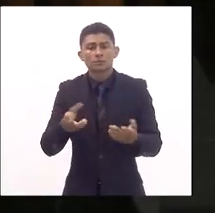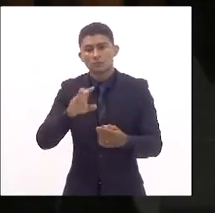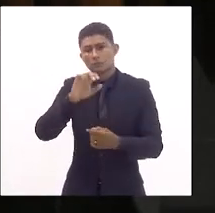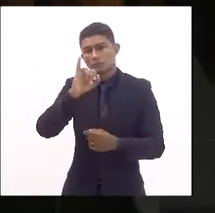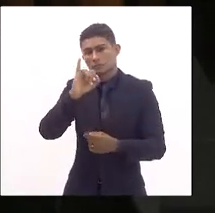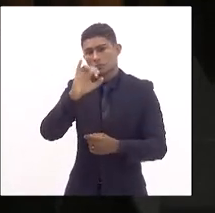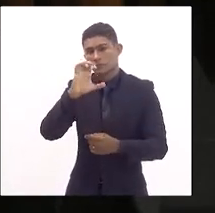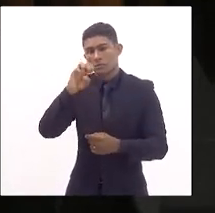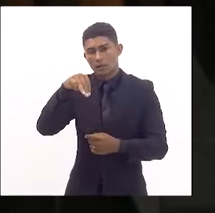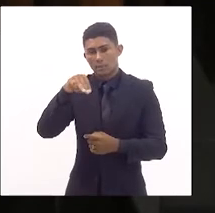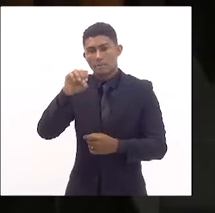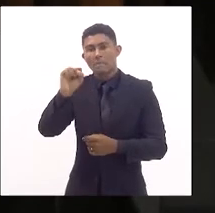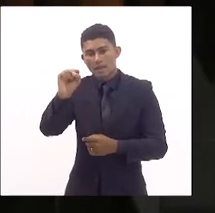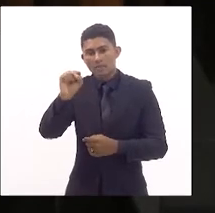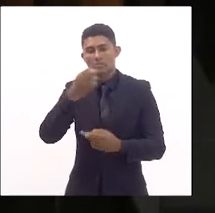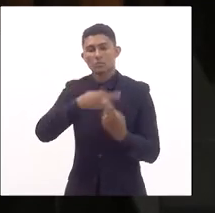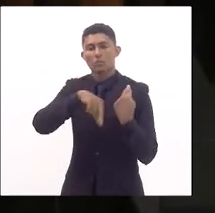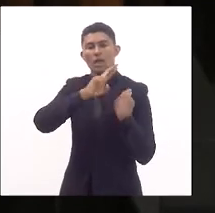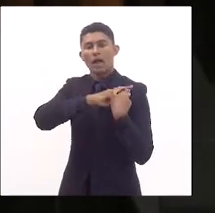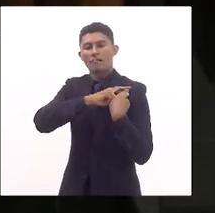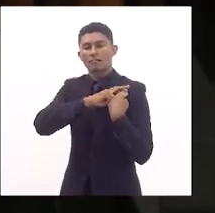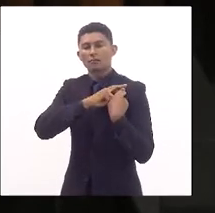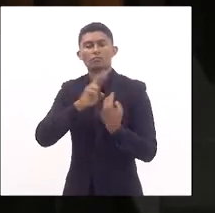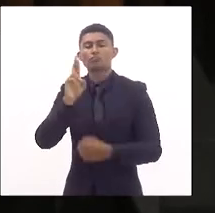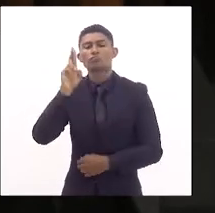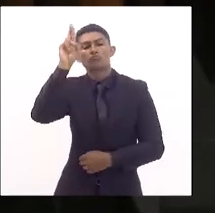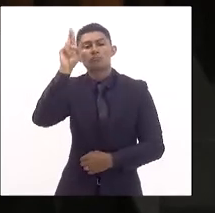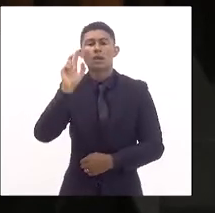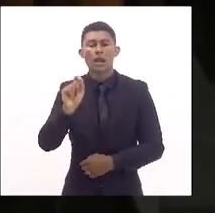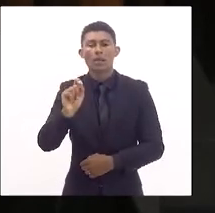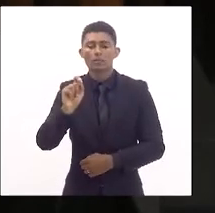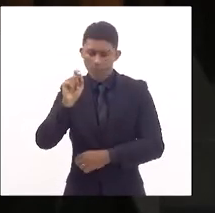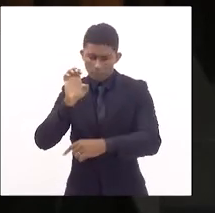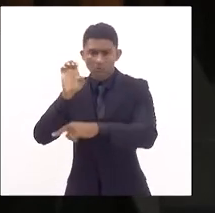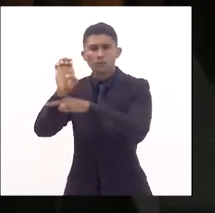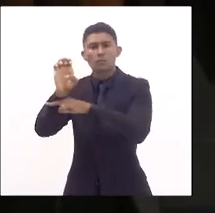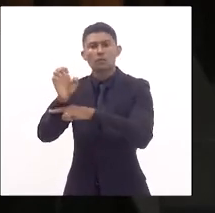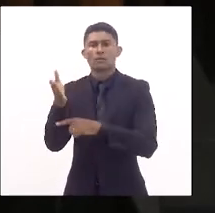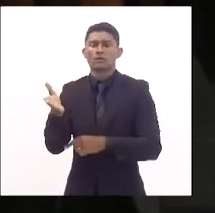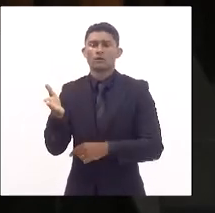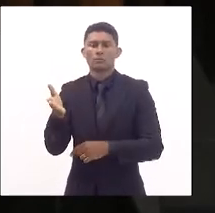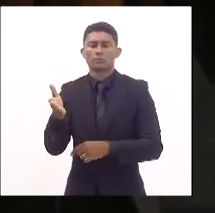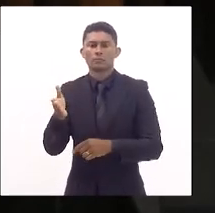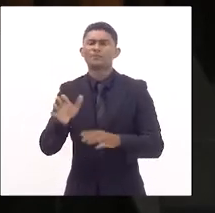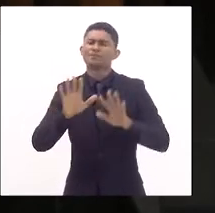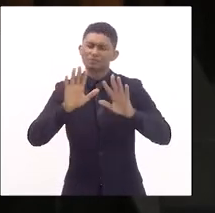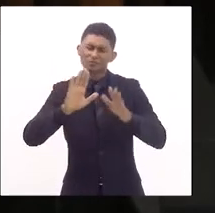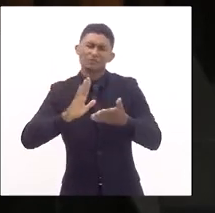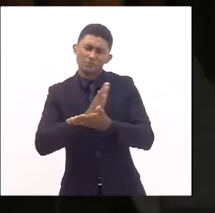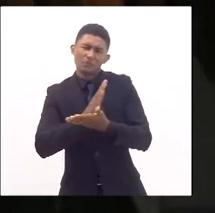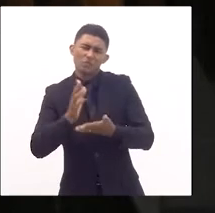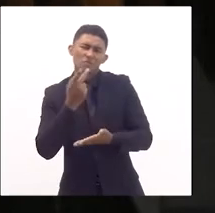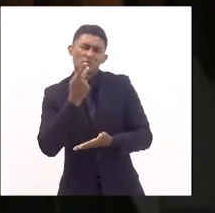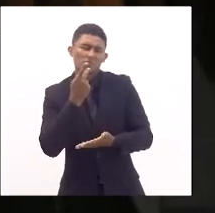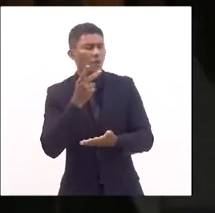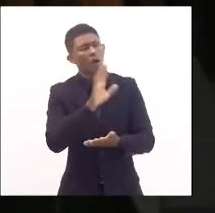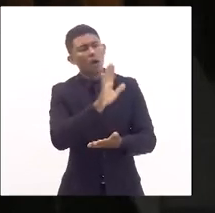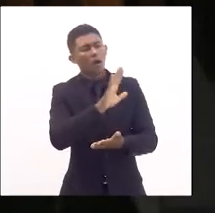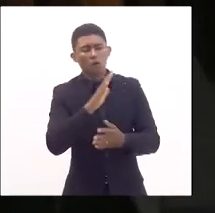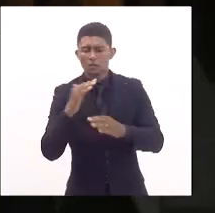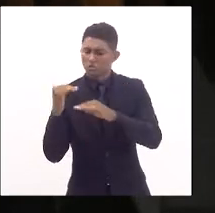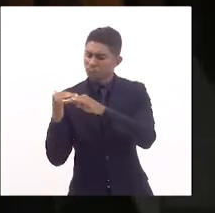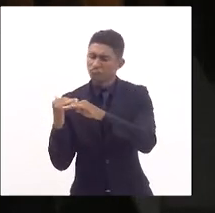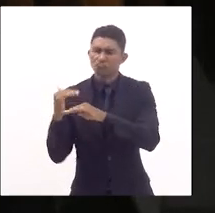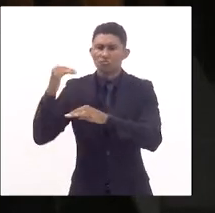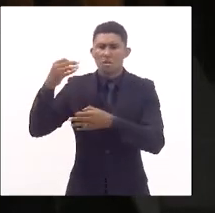ICMS são os estados aí outros dias não não mas o Supremo o Supremo decidiu